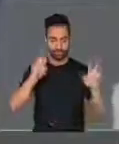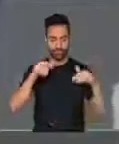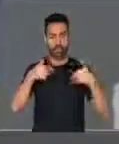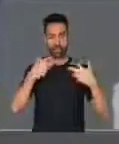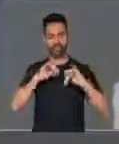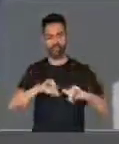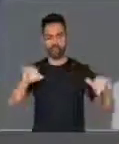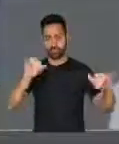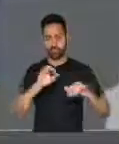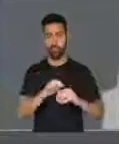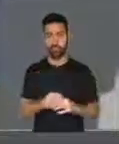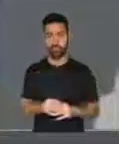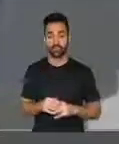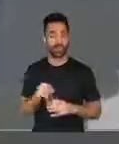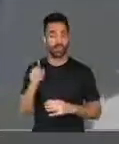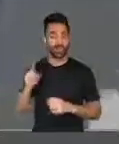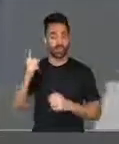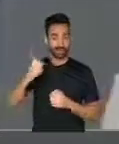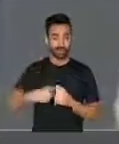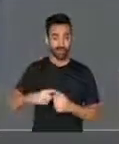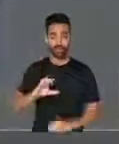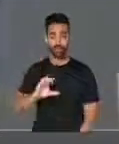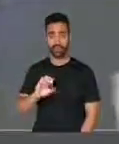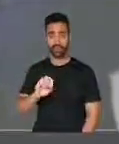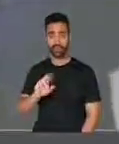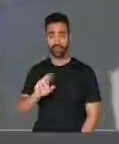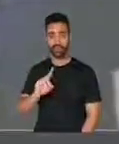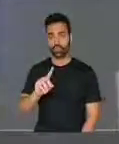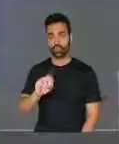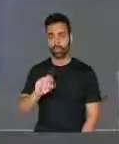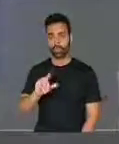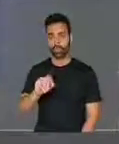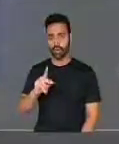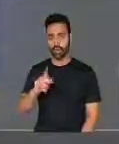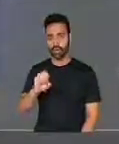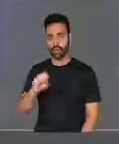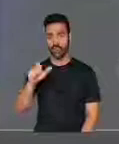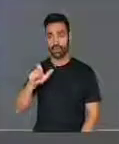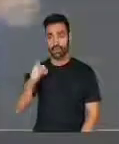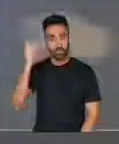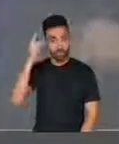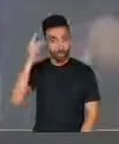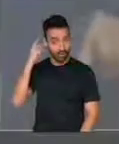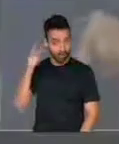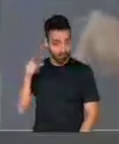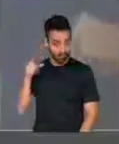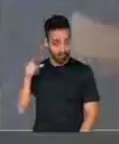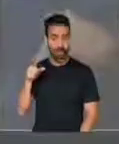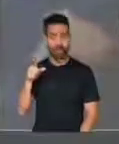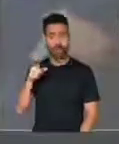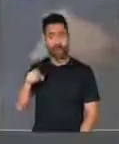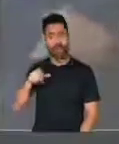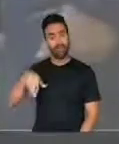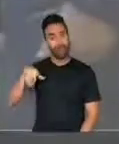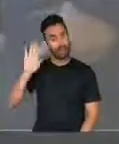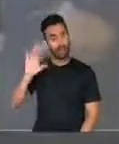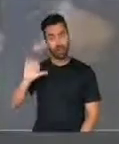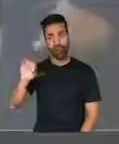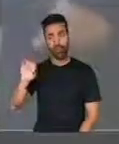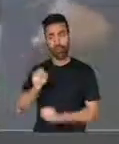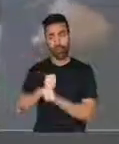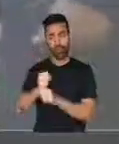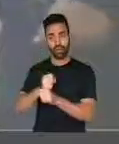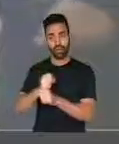que em cordeirópolis interior de são paulo há mais de 90 anos em uma estação